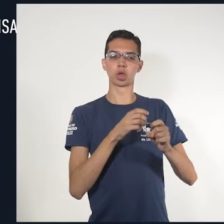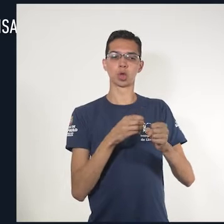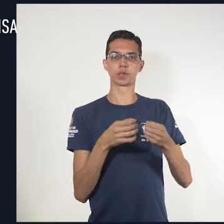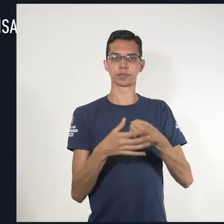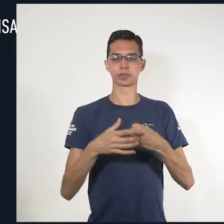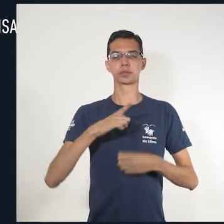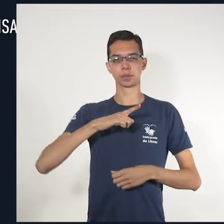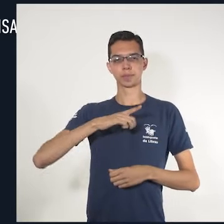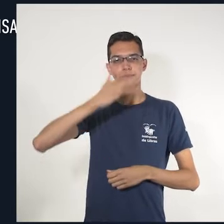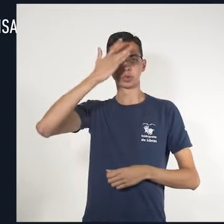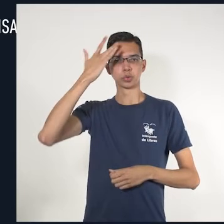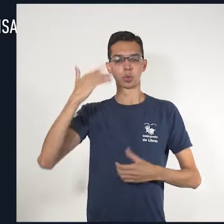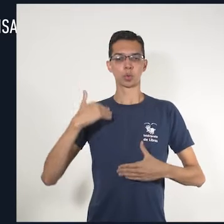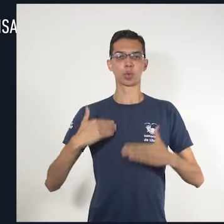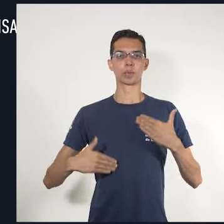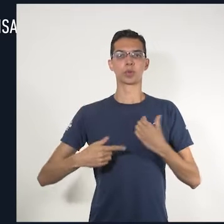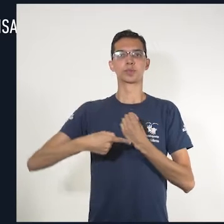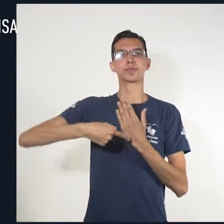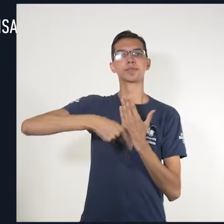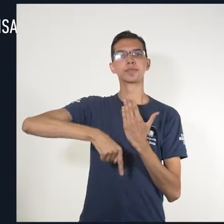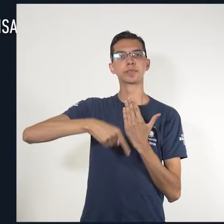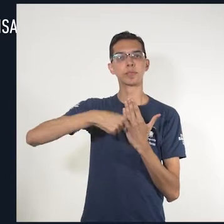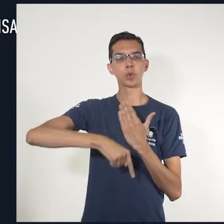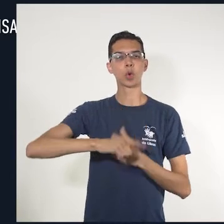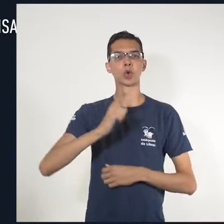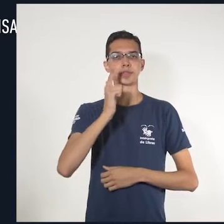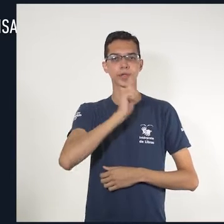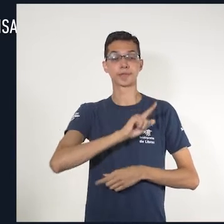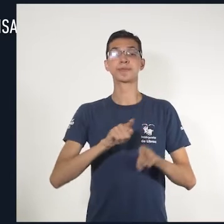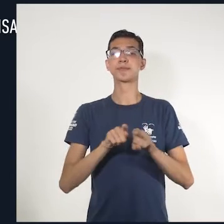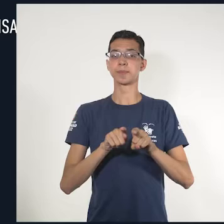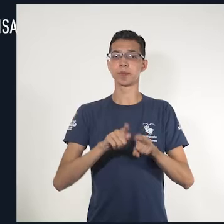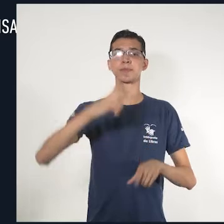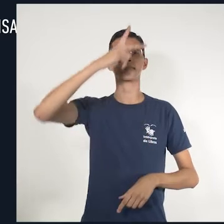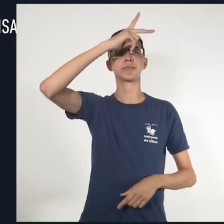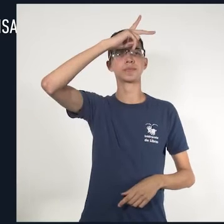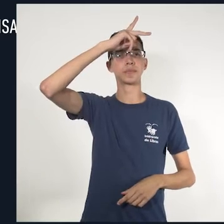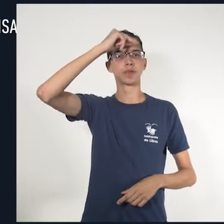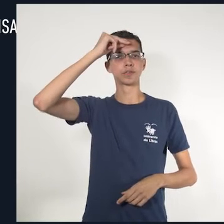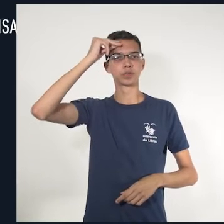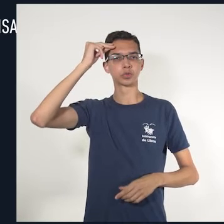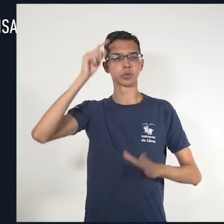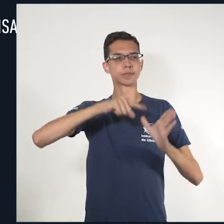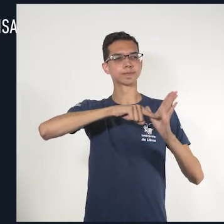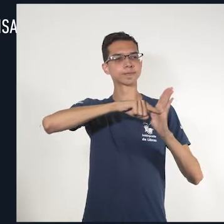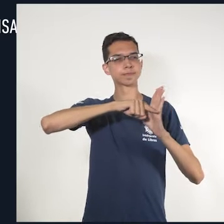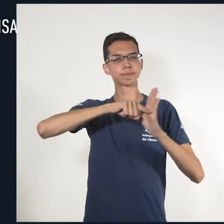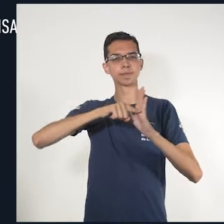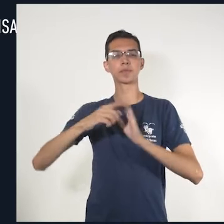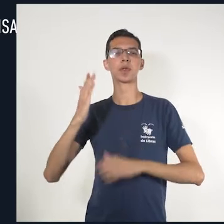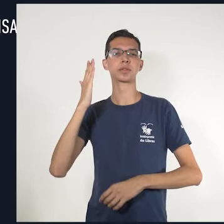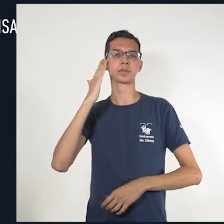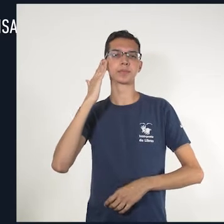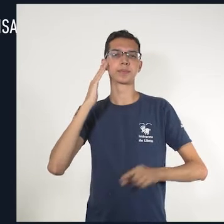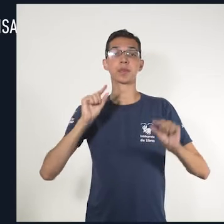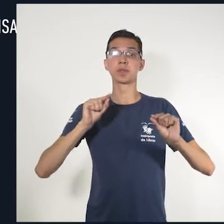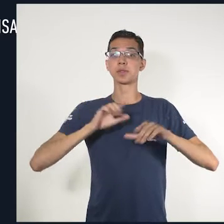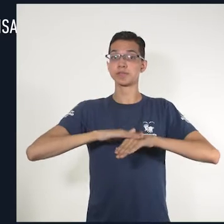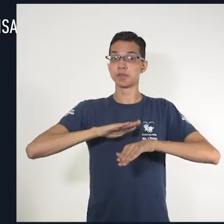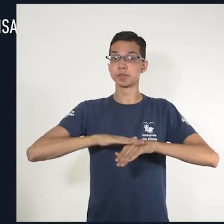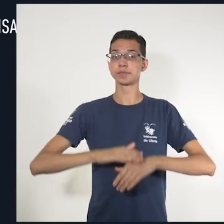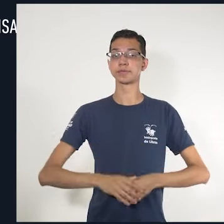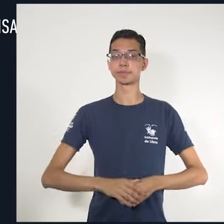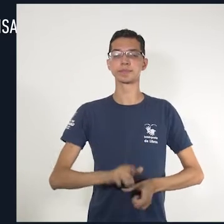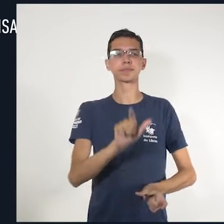nos laboratórios da Prefeitura, e essa coleta foi feita e as entrevistas realizadas pelos profissionais de saúde